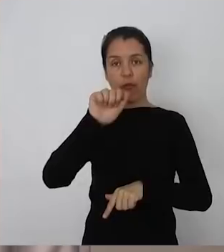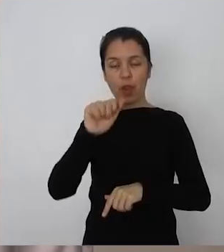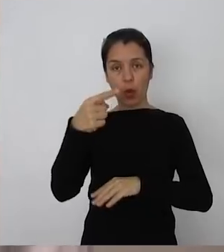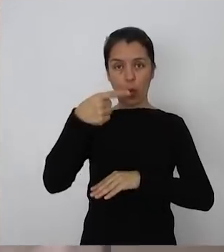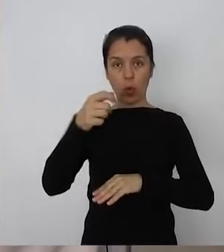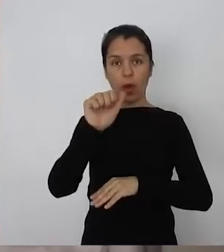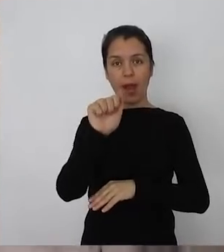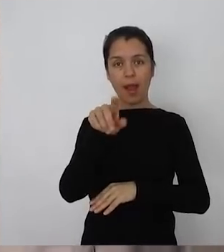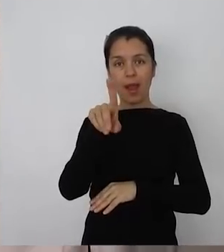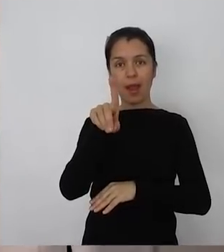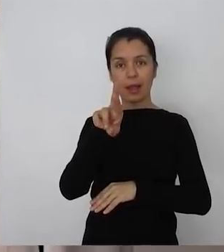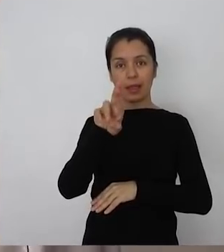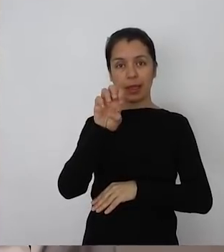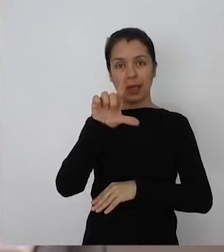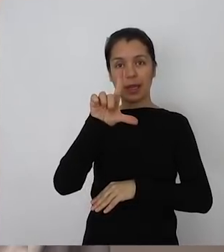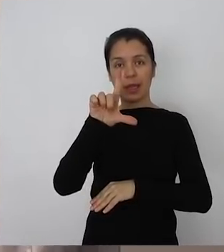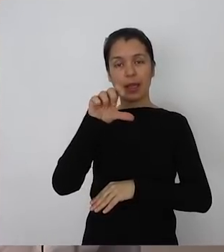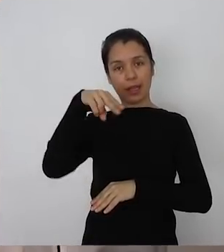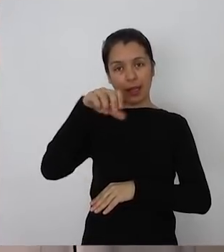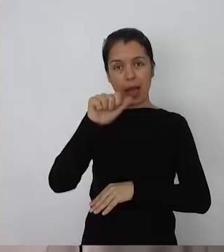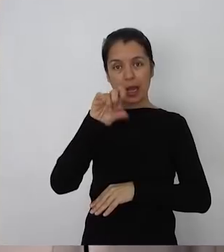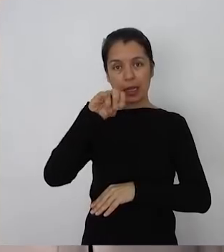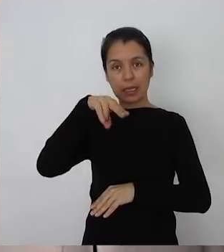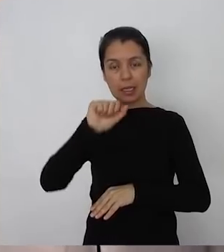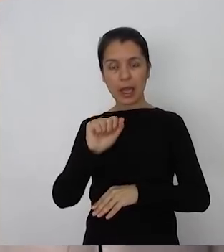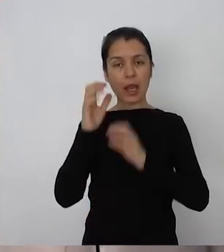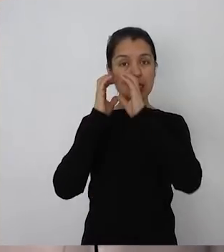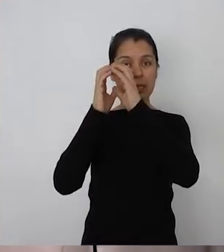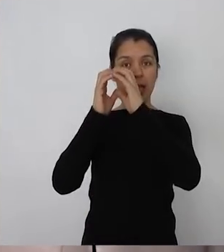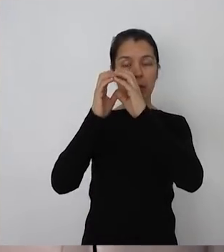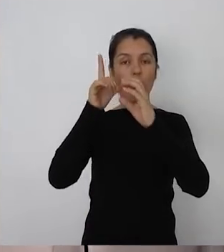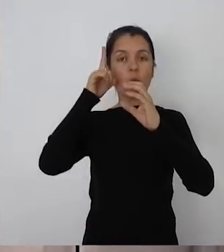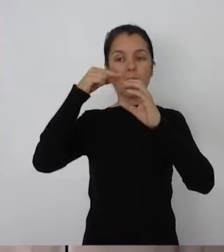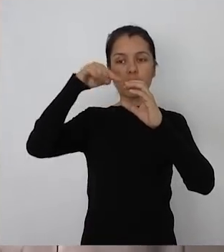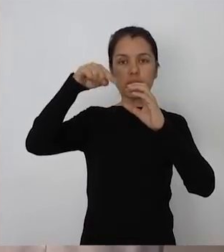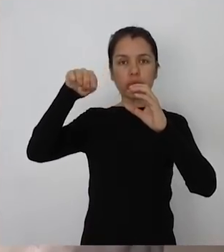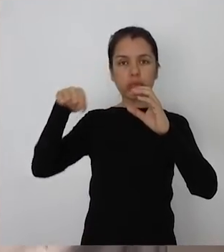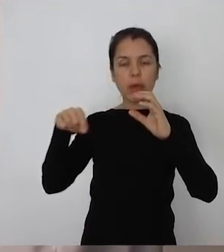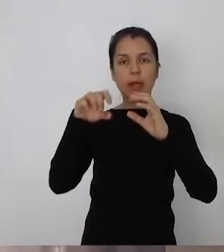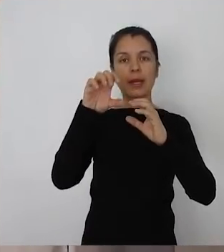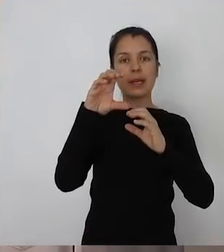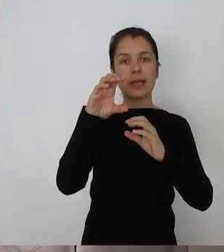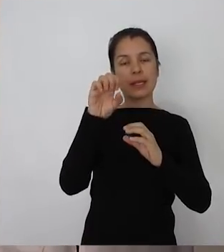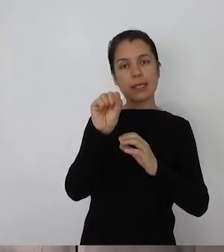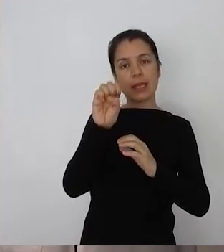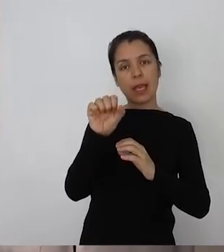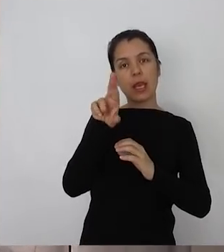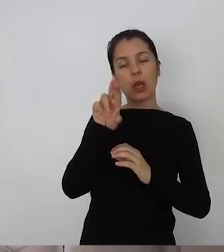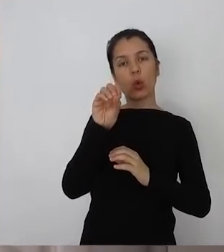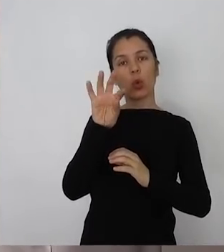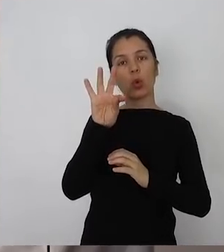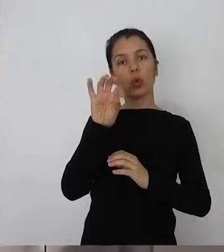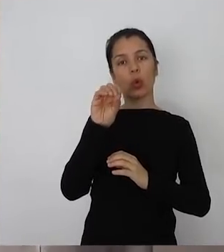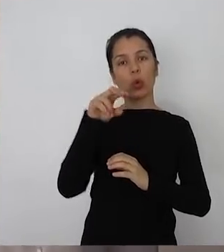ajuda na agressividade. E o último, imal, inibidores de monoaminoxidase, o aurorix, uma bebida. Esse outro segundo aqui eu